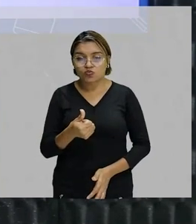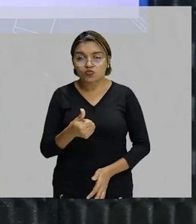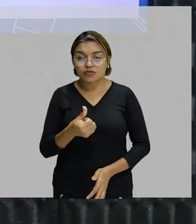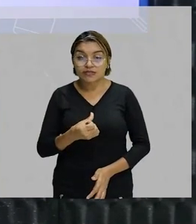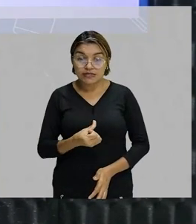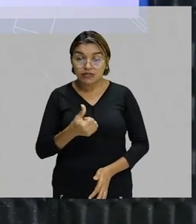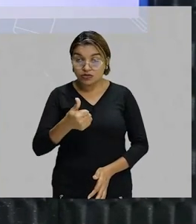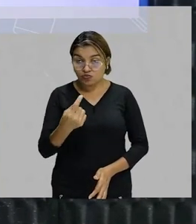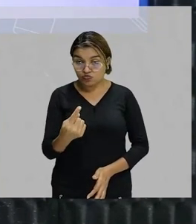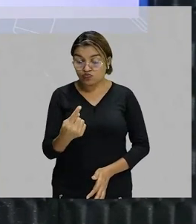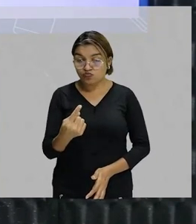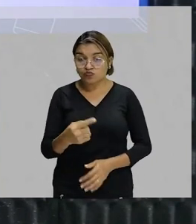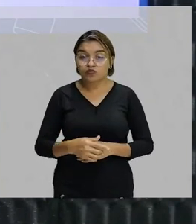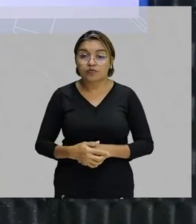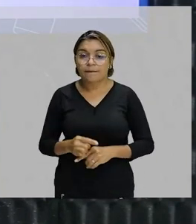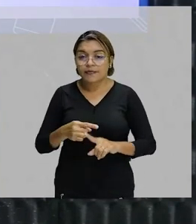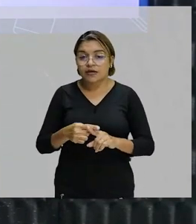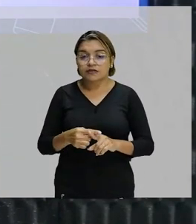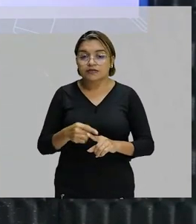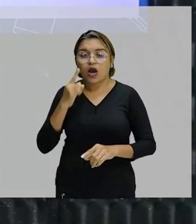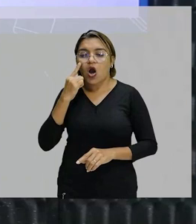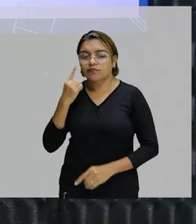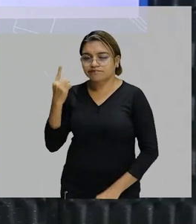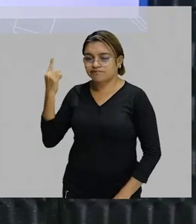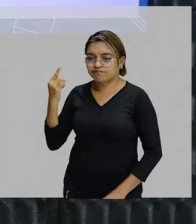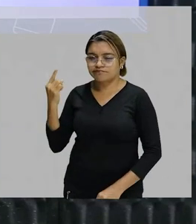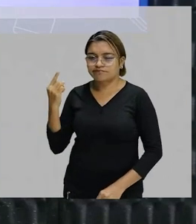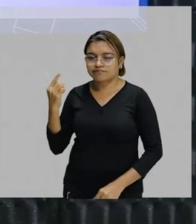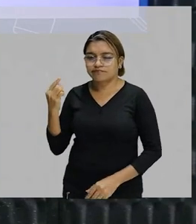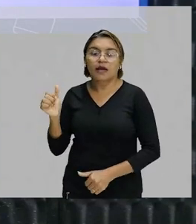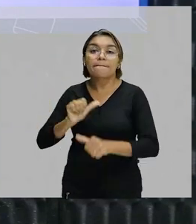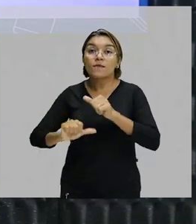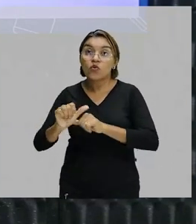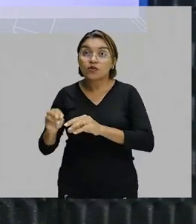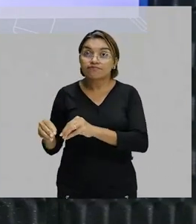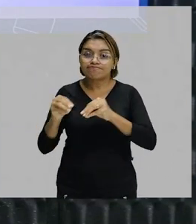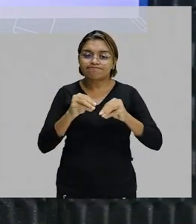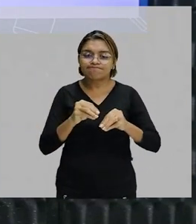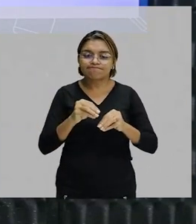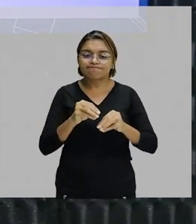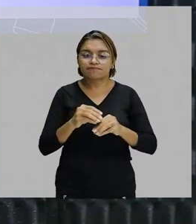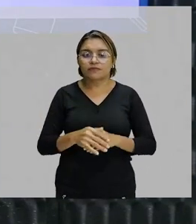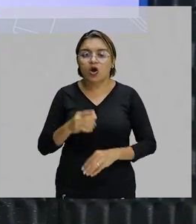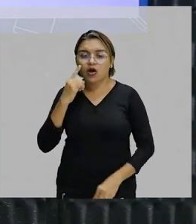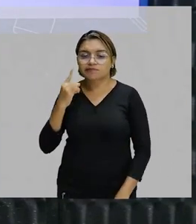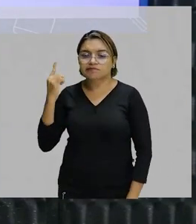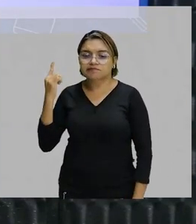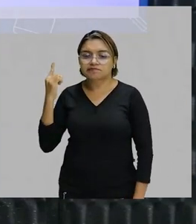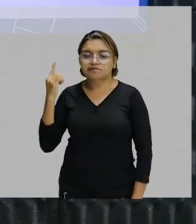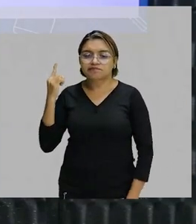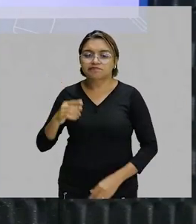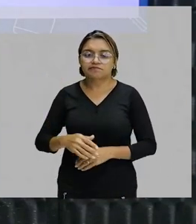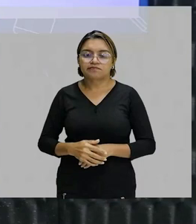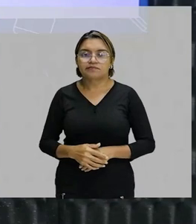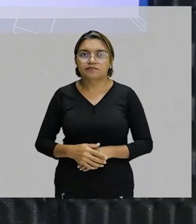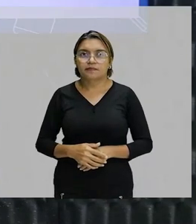303 + 61 que no caso deu 364 e aqui eu tô multiplicando tá então eu tenho 7n - 7